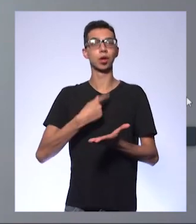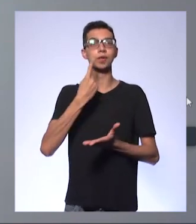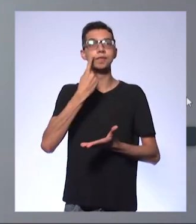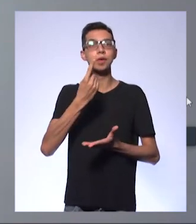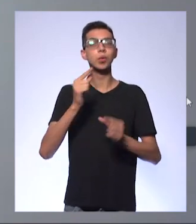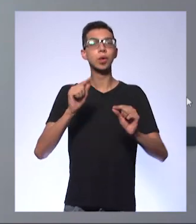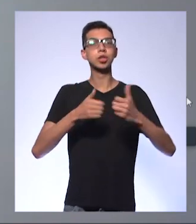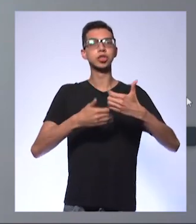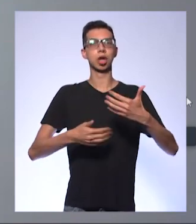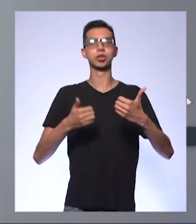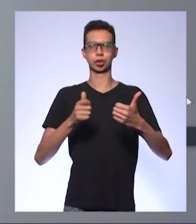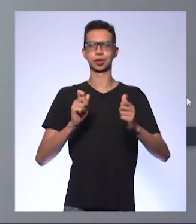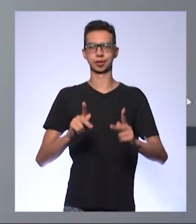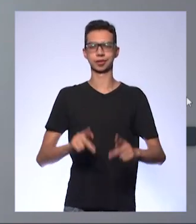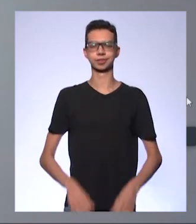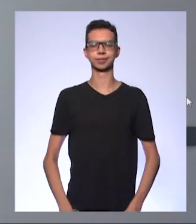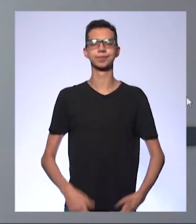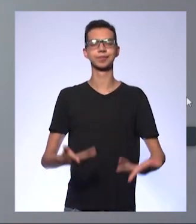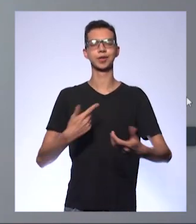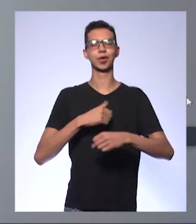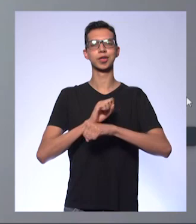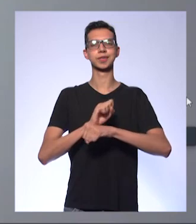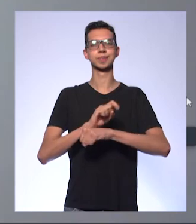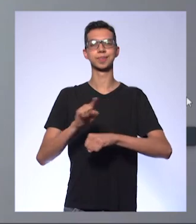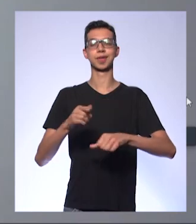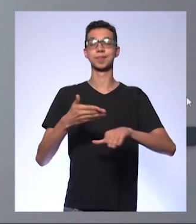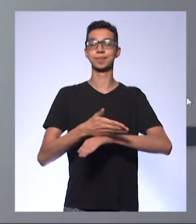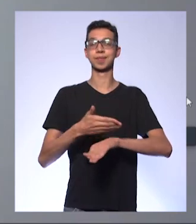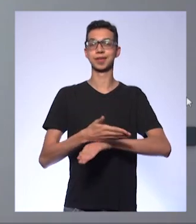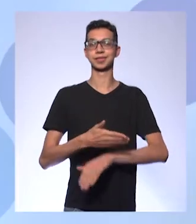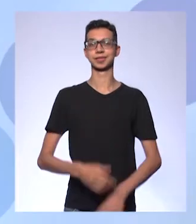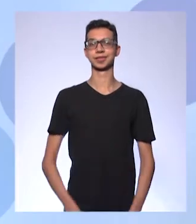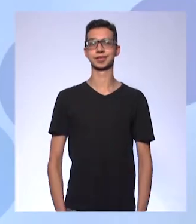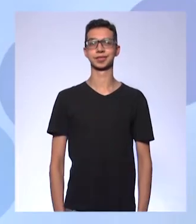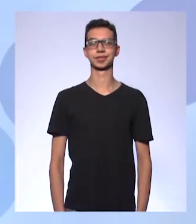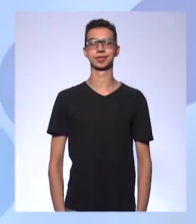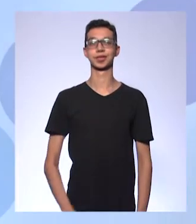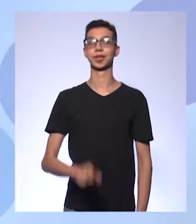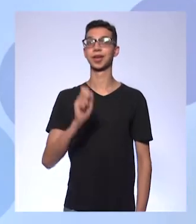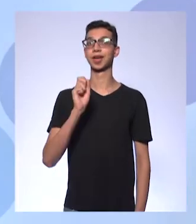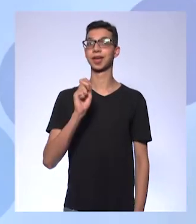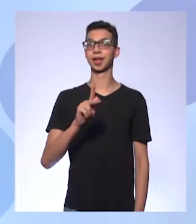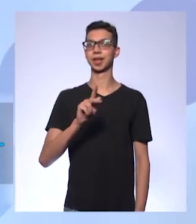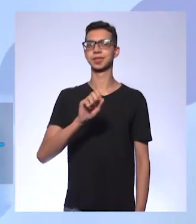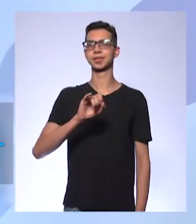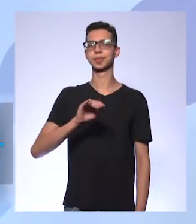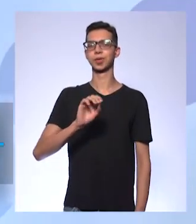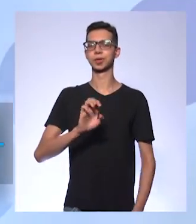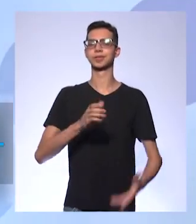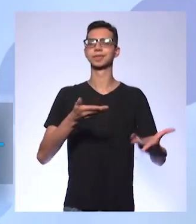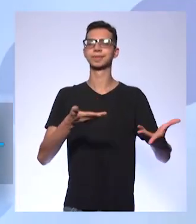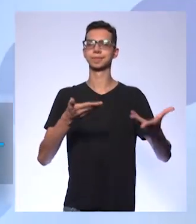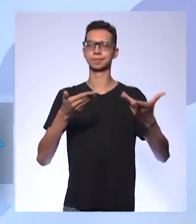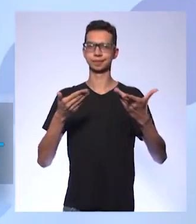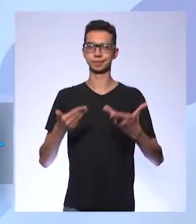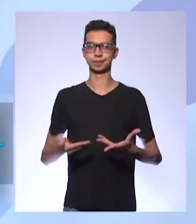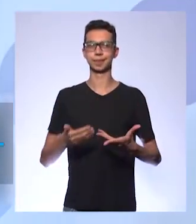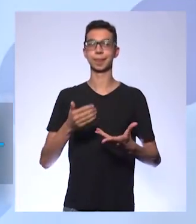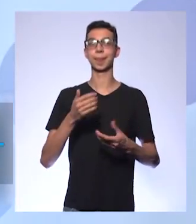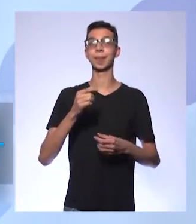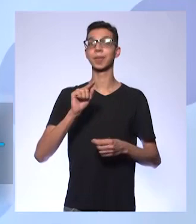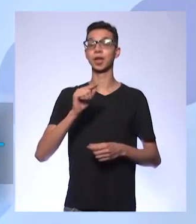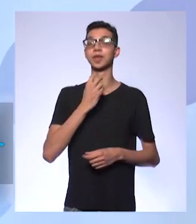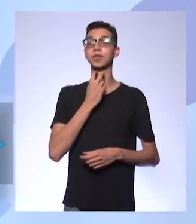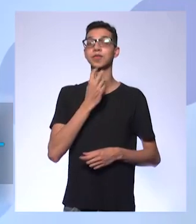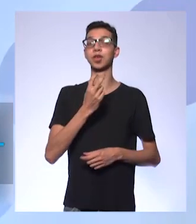participa da aula, tá ok? Estou aguardando vocês nas interações. Até mais. Ok, Simone, seja bem-vinda. Ela vai ser a